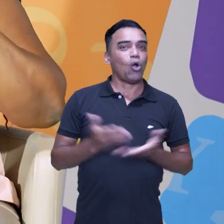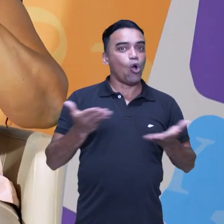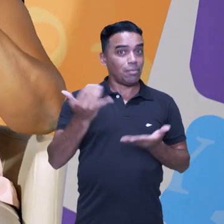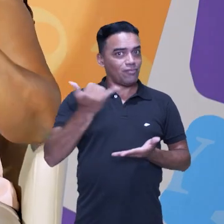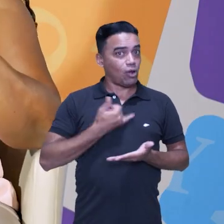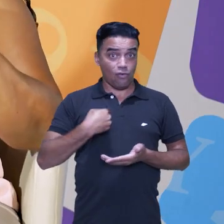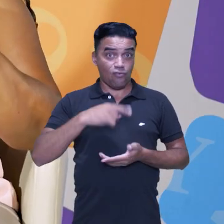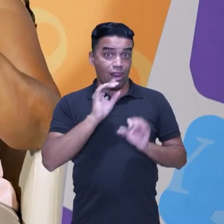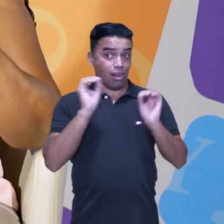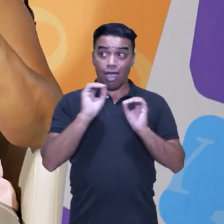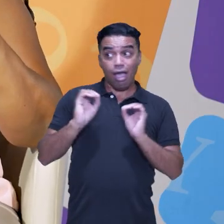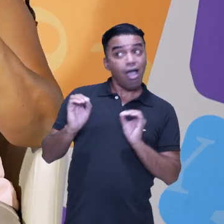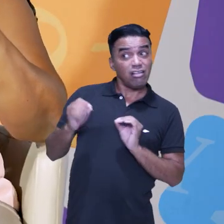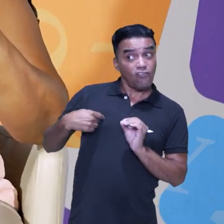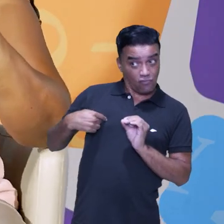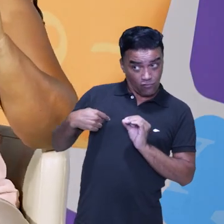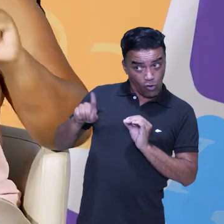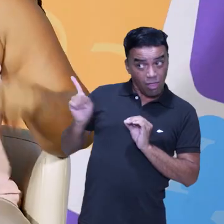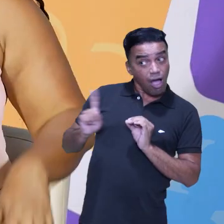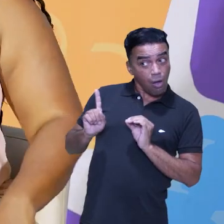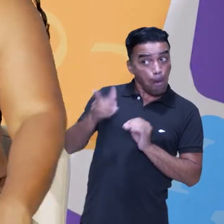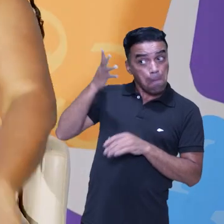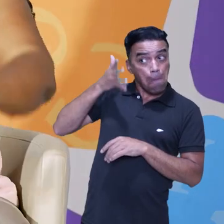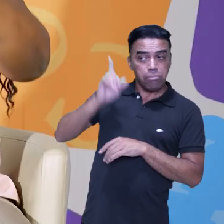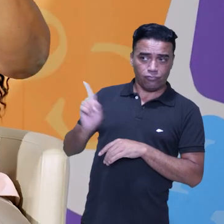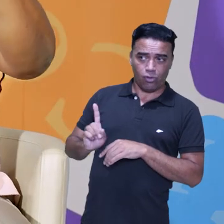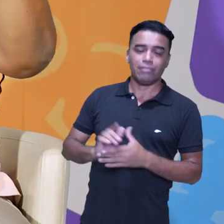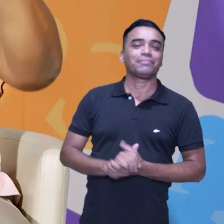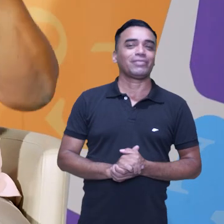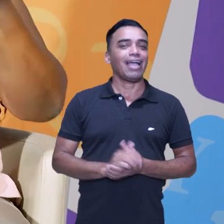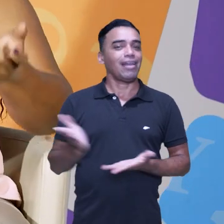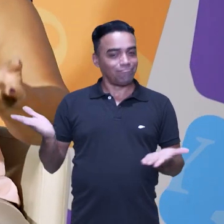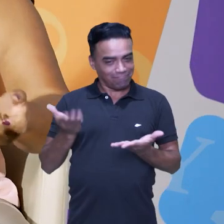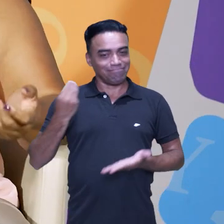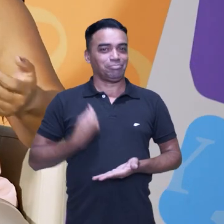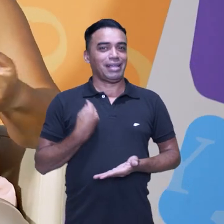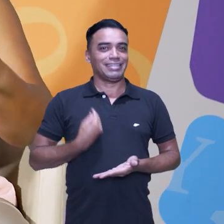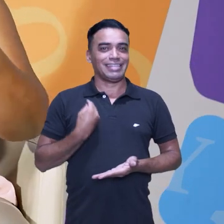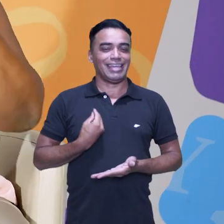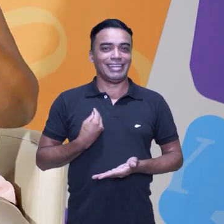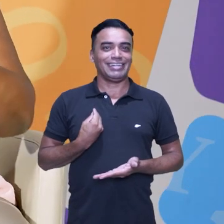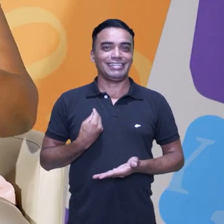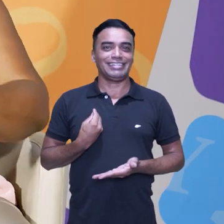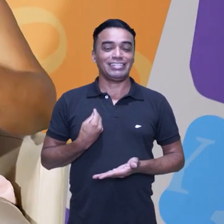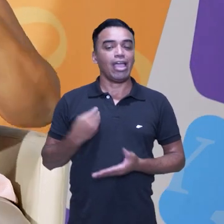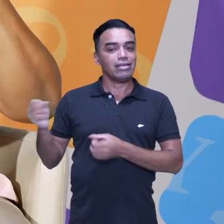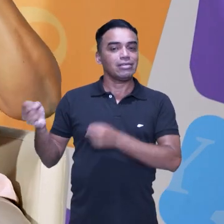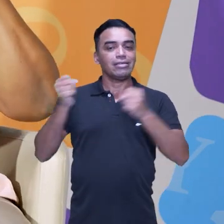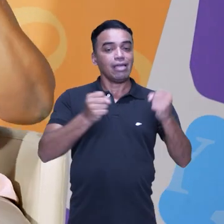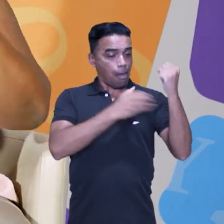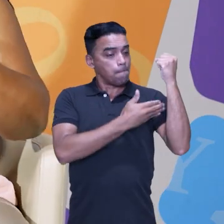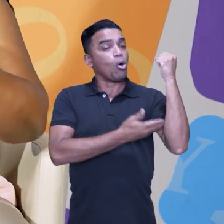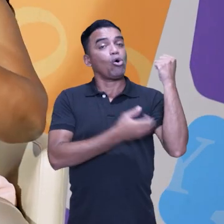assim, eu não vou falar nada lá, né? Senão eu não vou não. Mas ela está aqui, ela veio, ela está presente. E esse empoderamento,